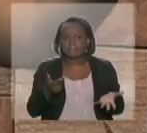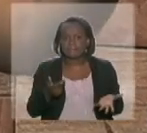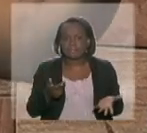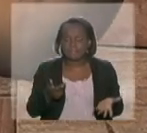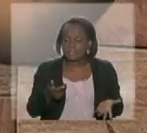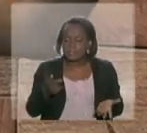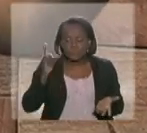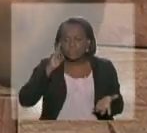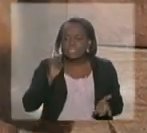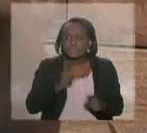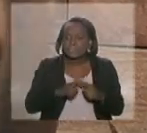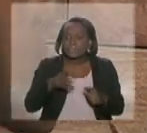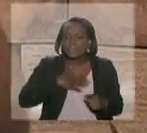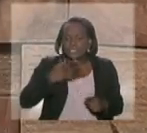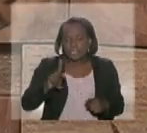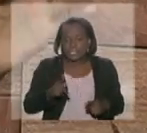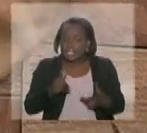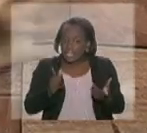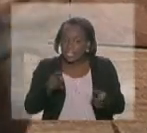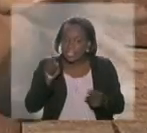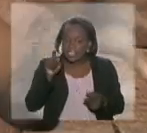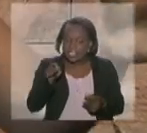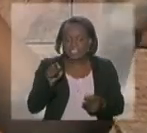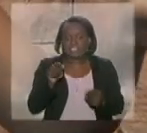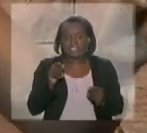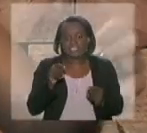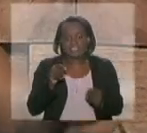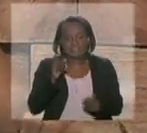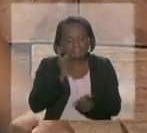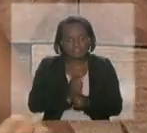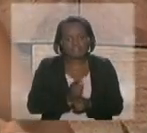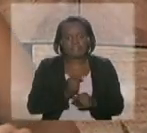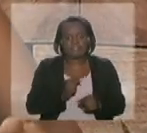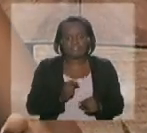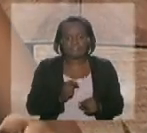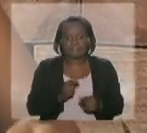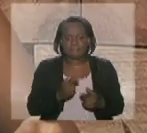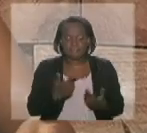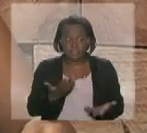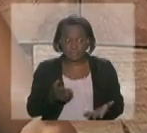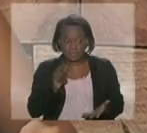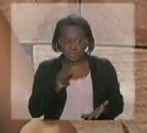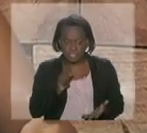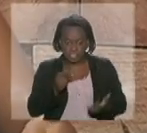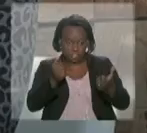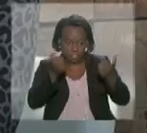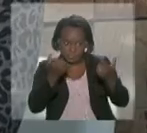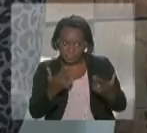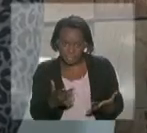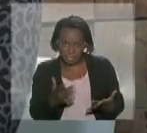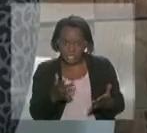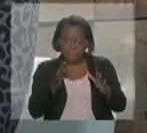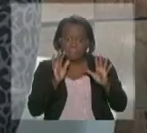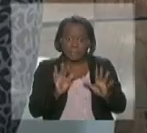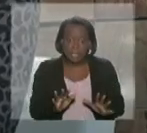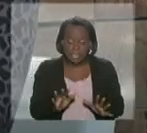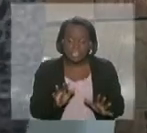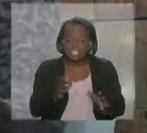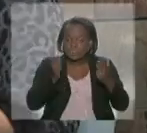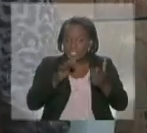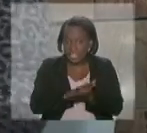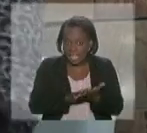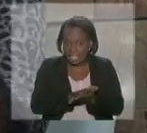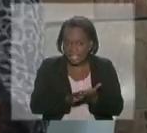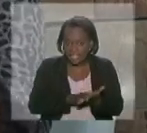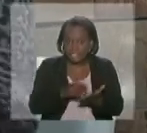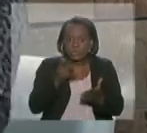dessa atriz aí não sei porque que eu gosto dela é aí que tem o barato do negócio entendeu Você não explica